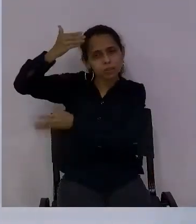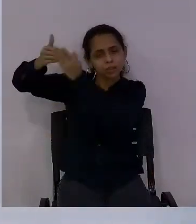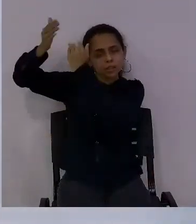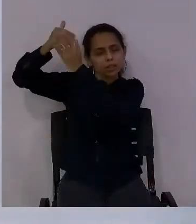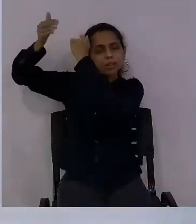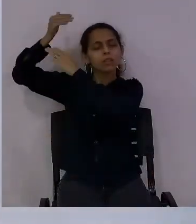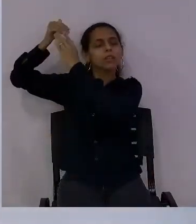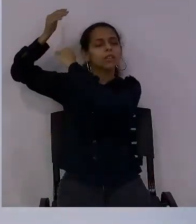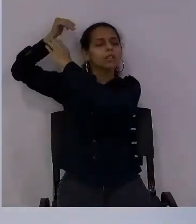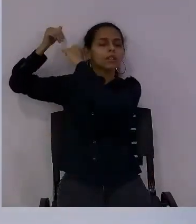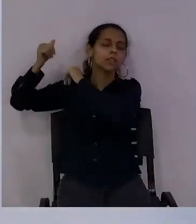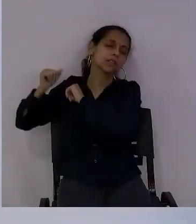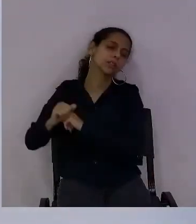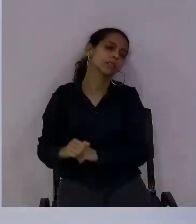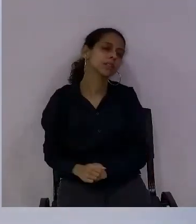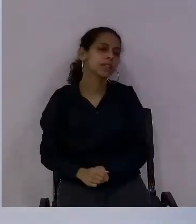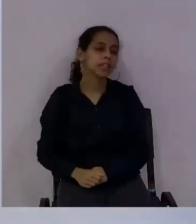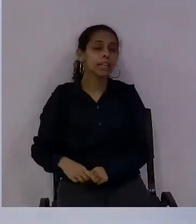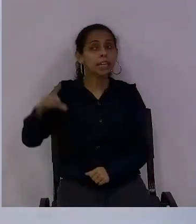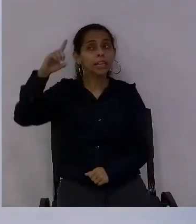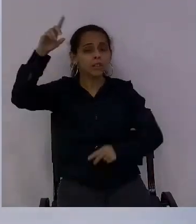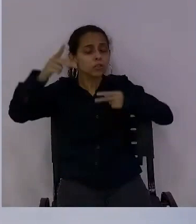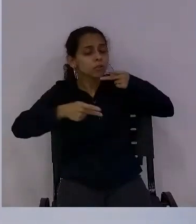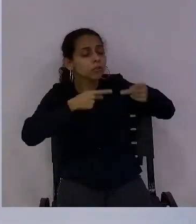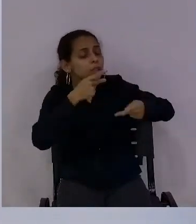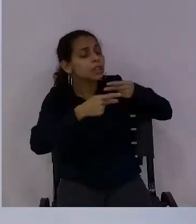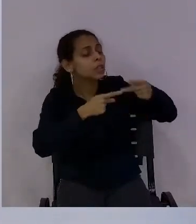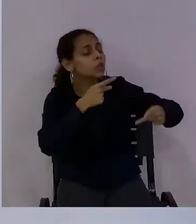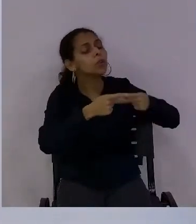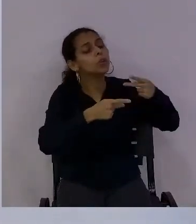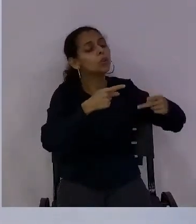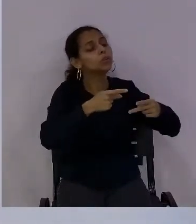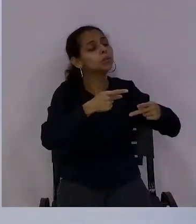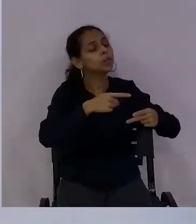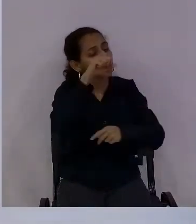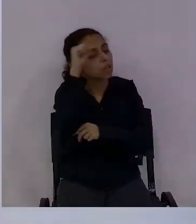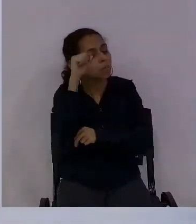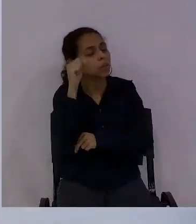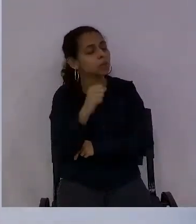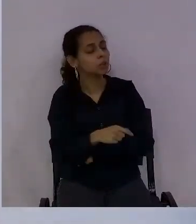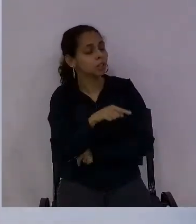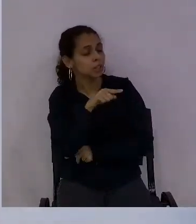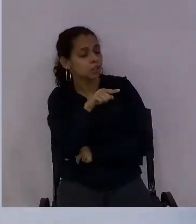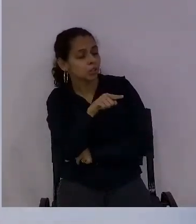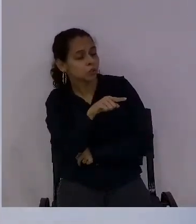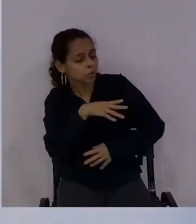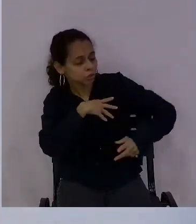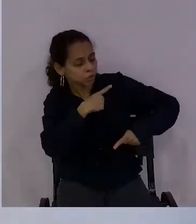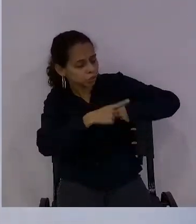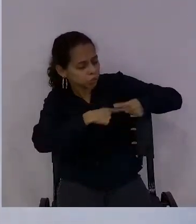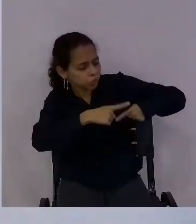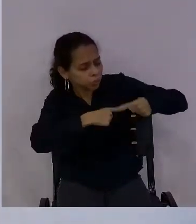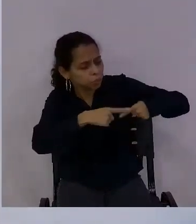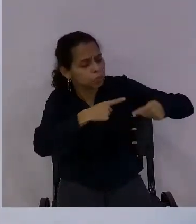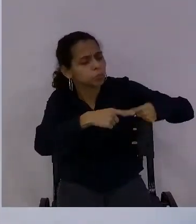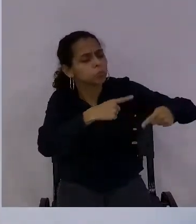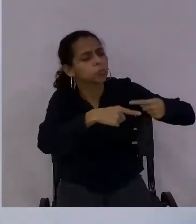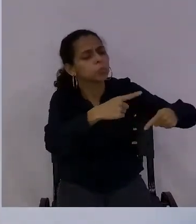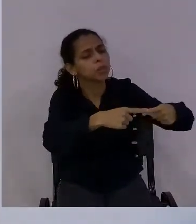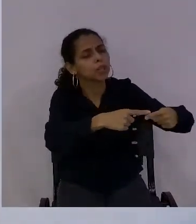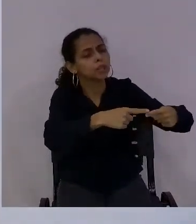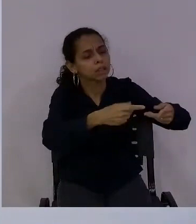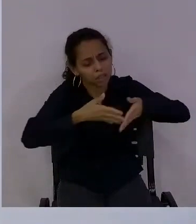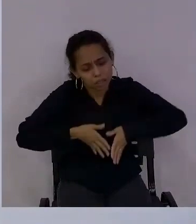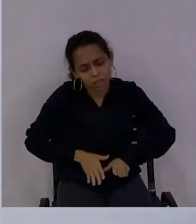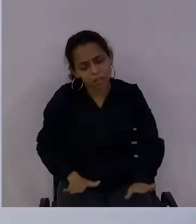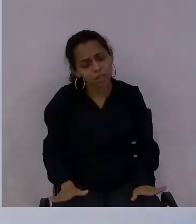dizendo a Adão que viria da descendência da mulher aquele que esmagaria a cabeça da